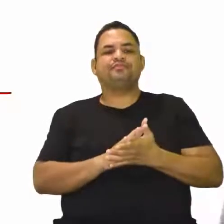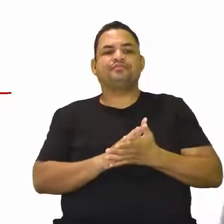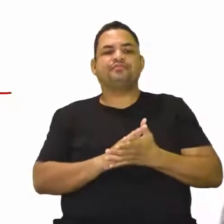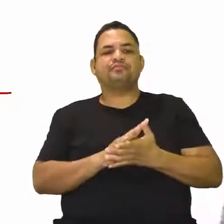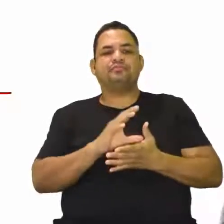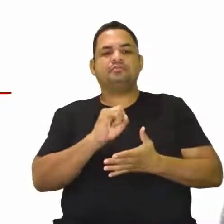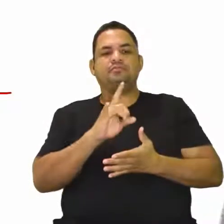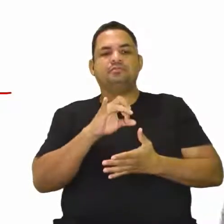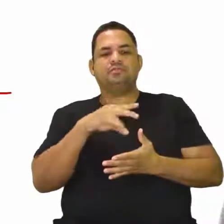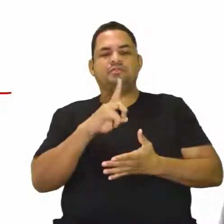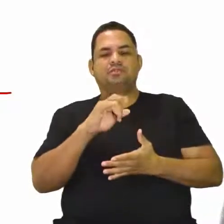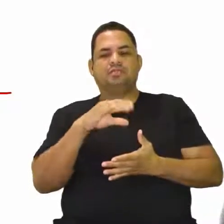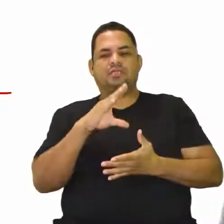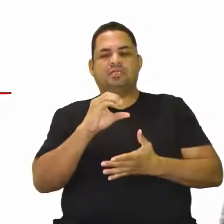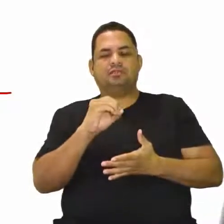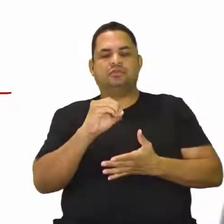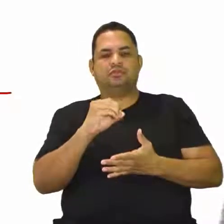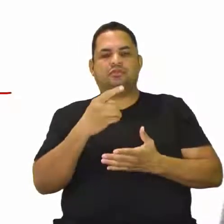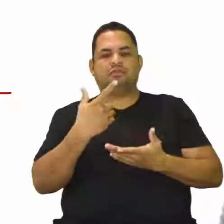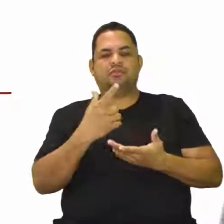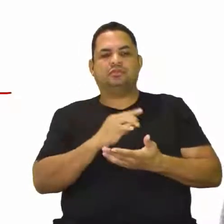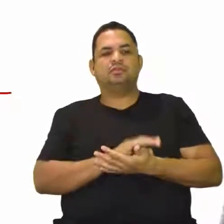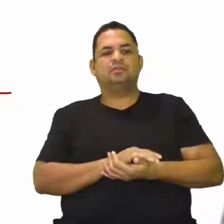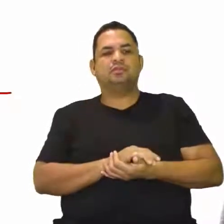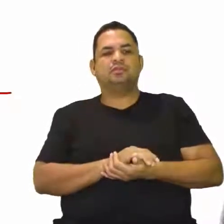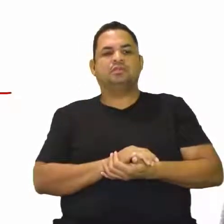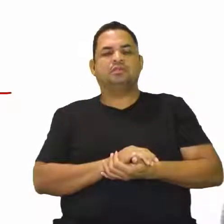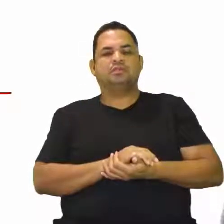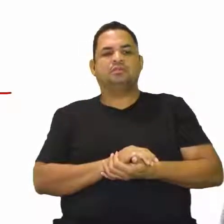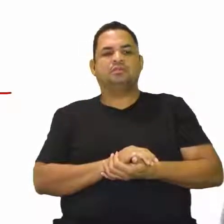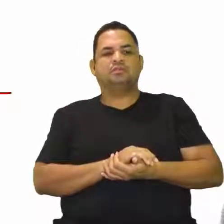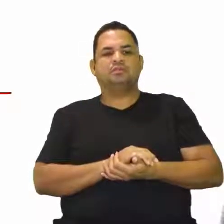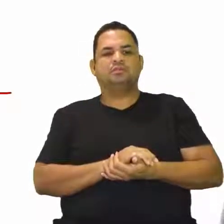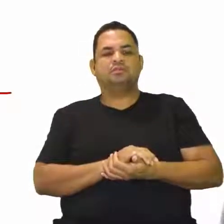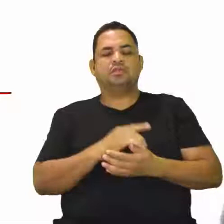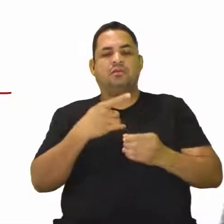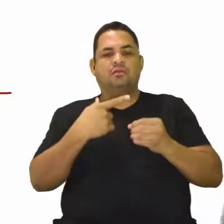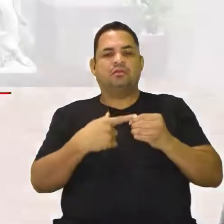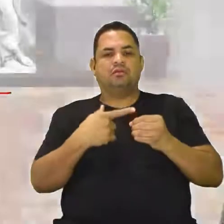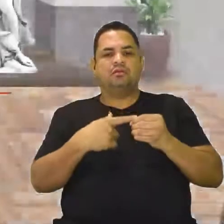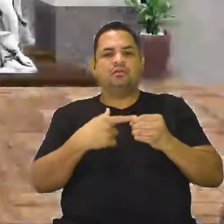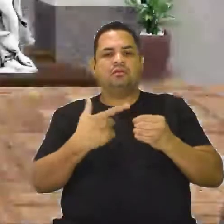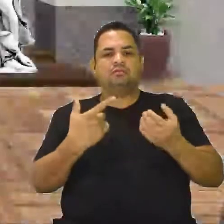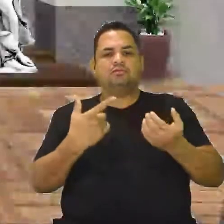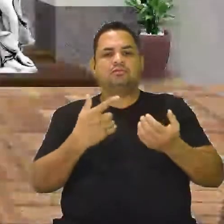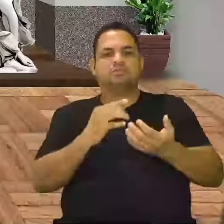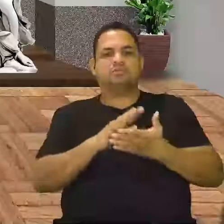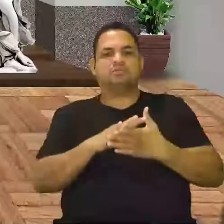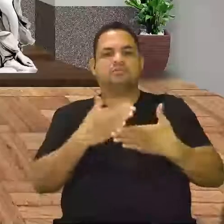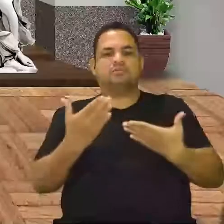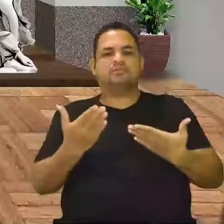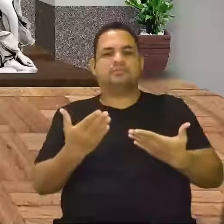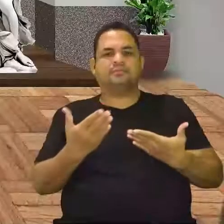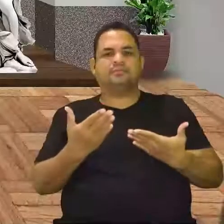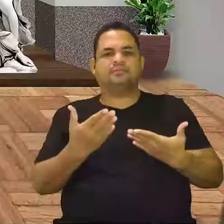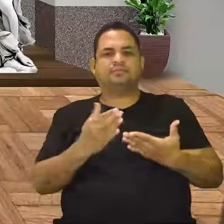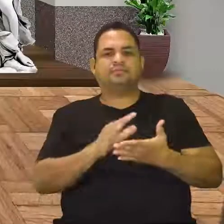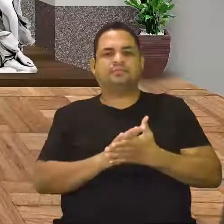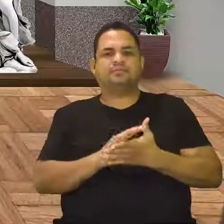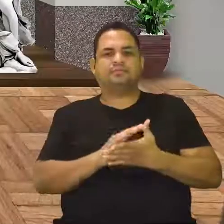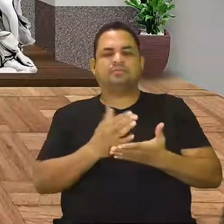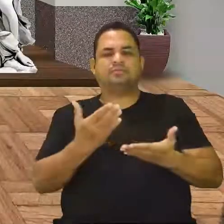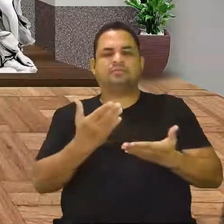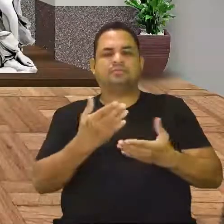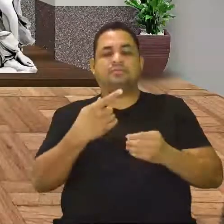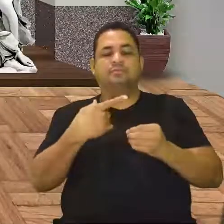está alembrado vem para cá que eu disse está ligado é uma cidade vem para mim assim ah está